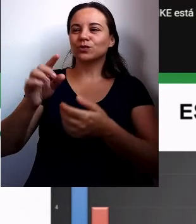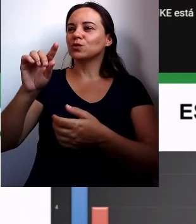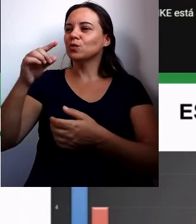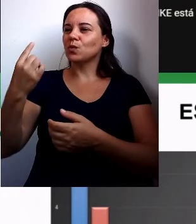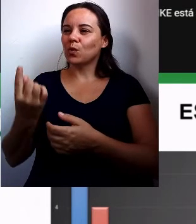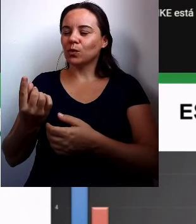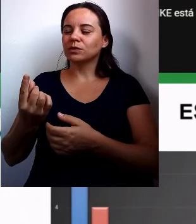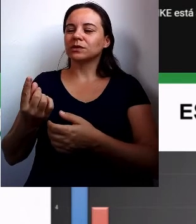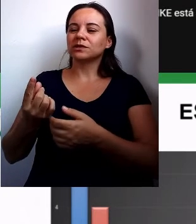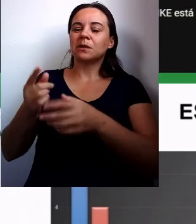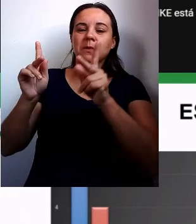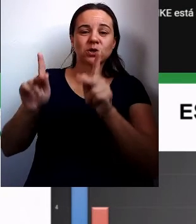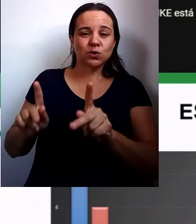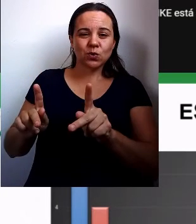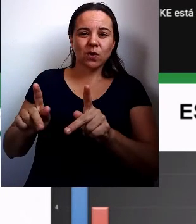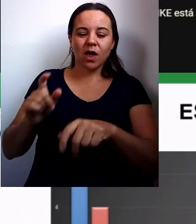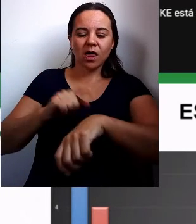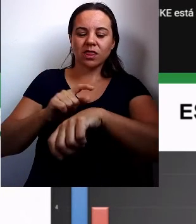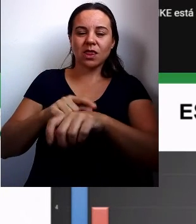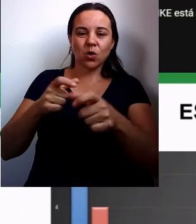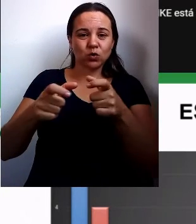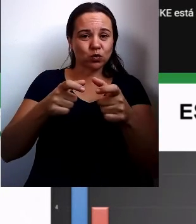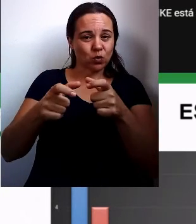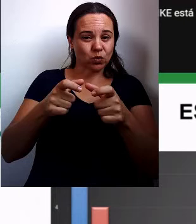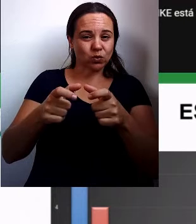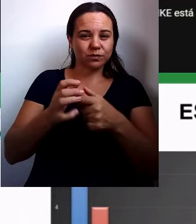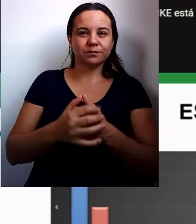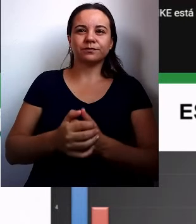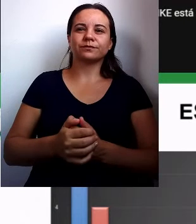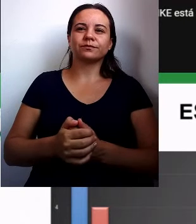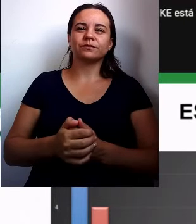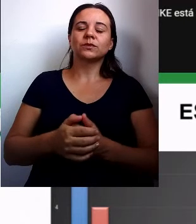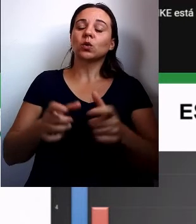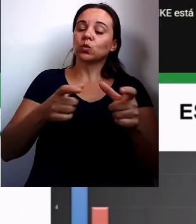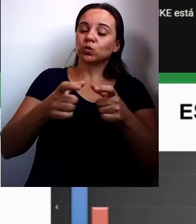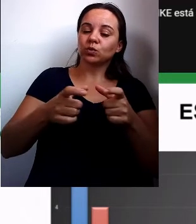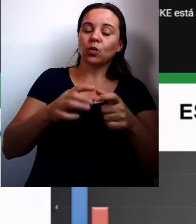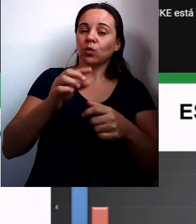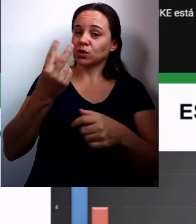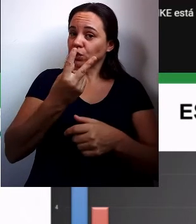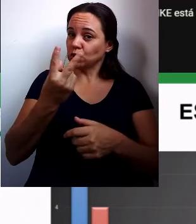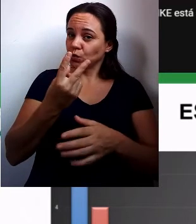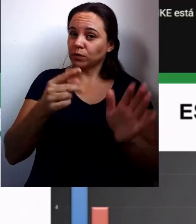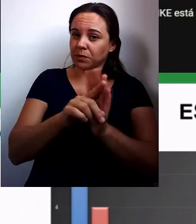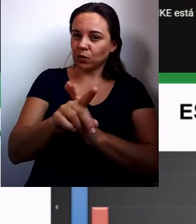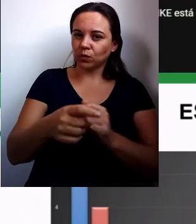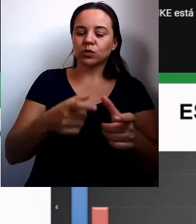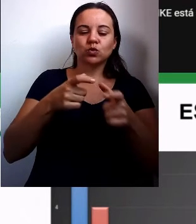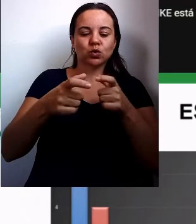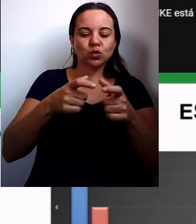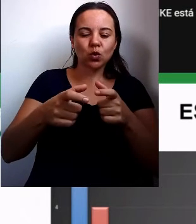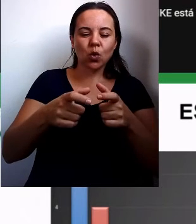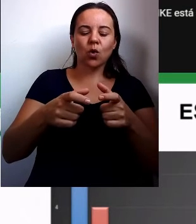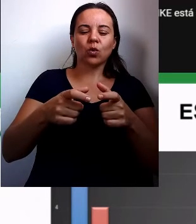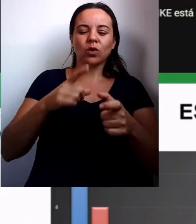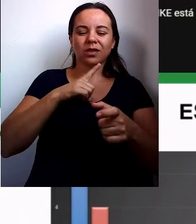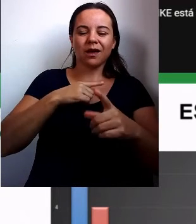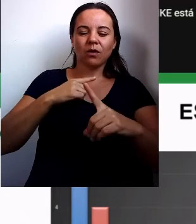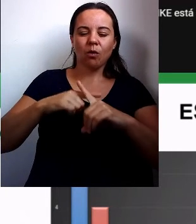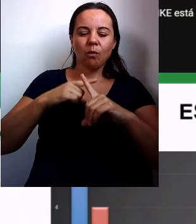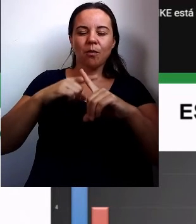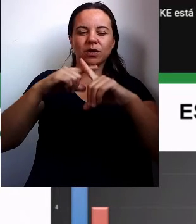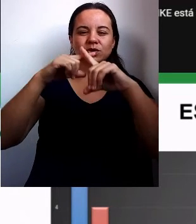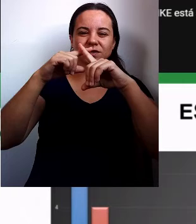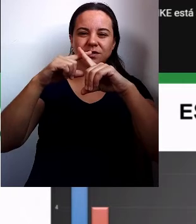pessoas durante o jogo, o jogo o jogo causa competição